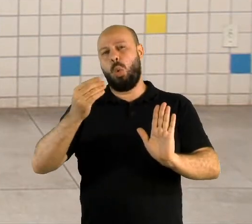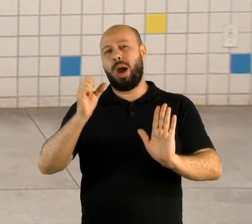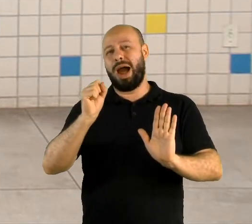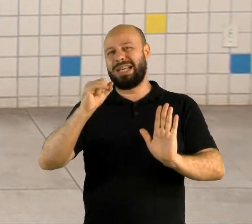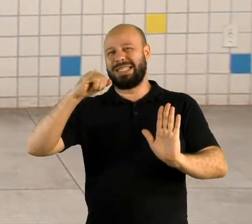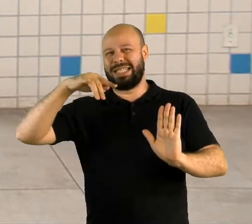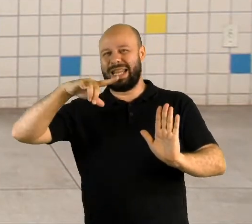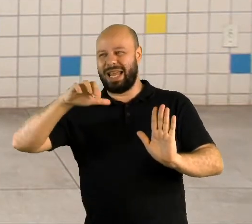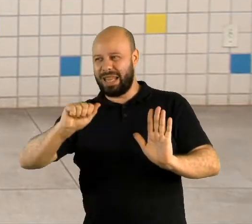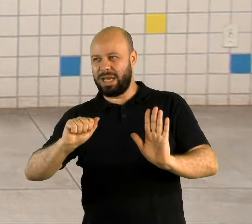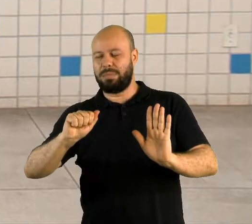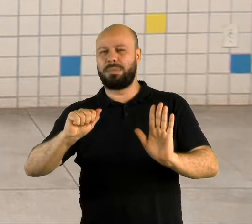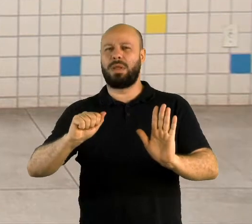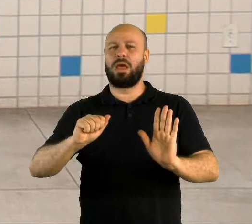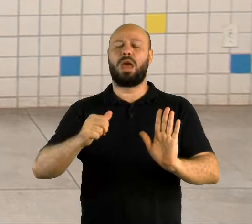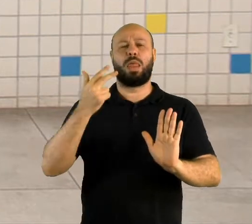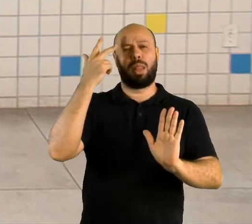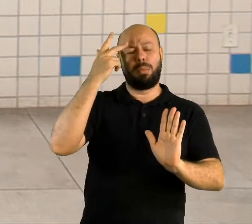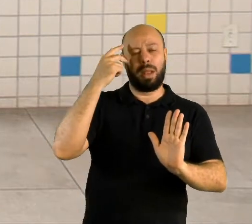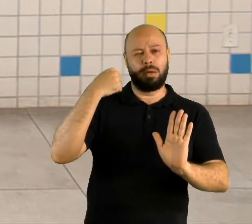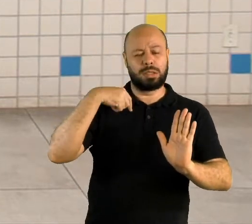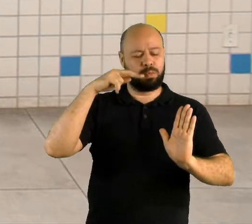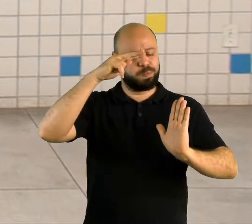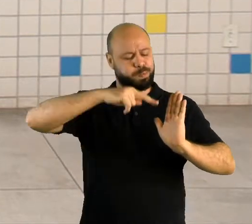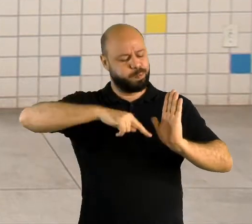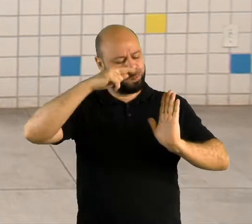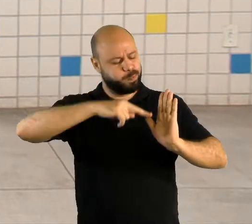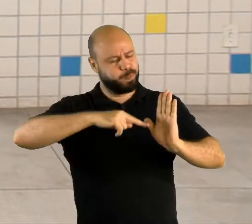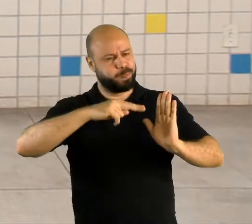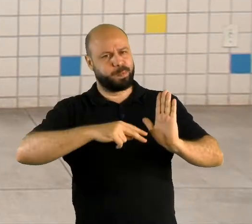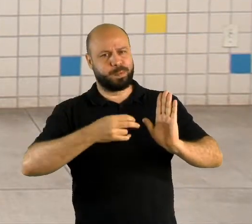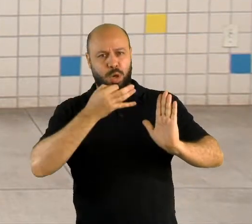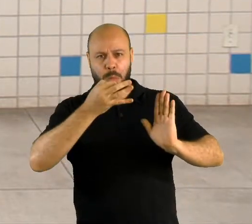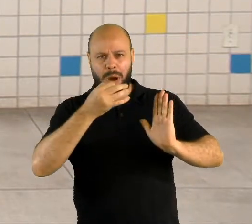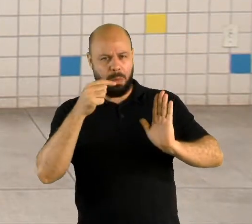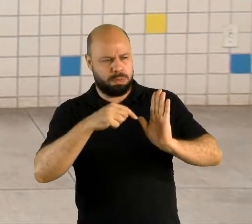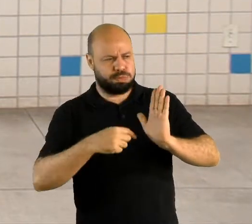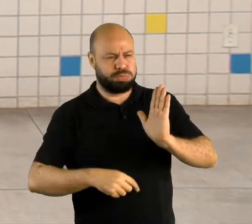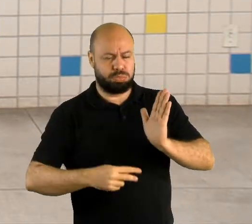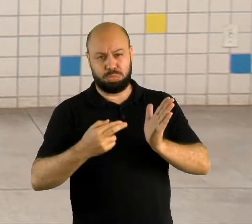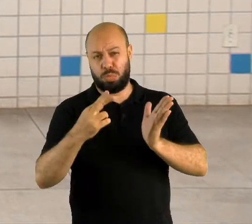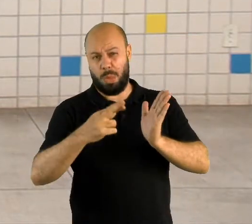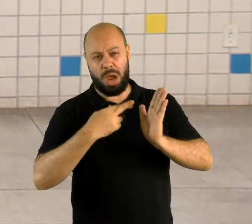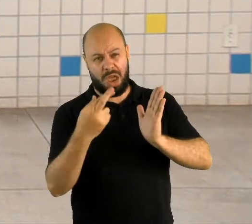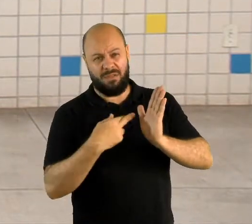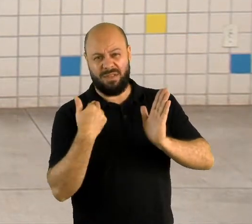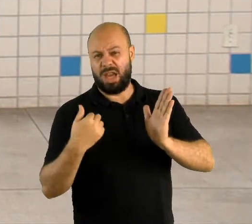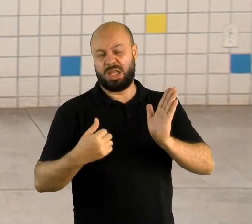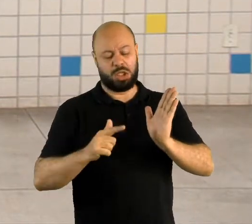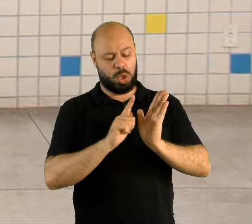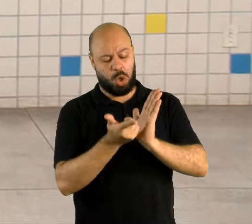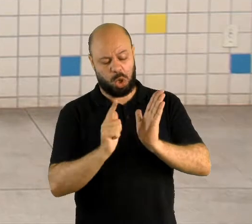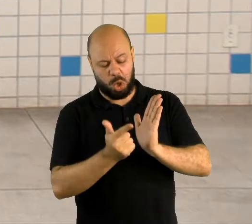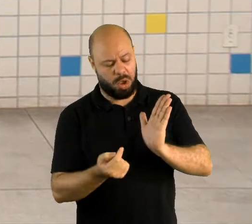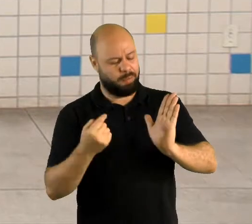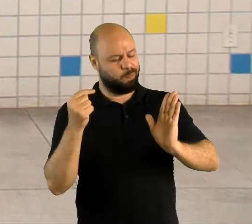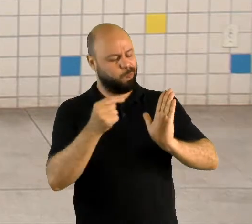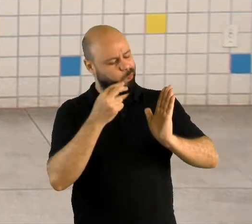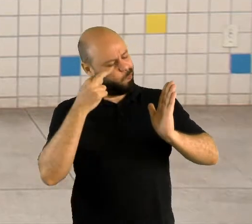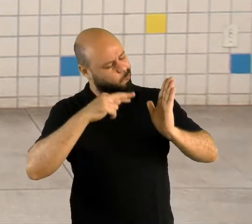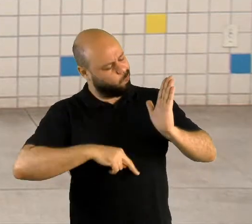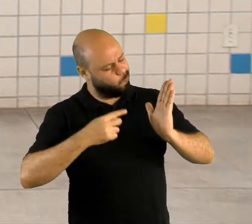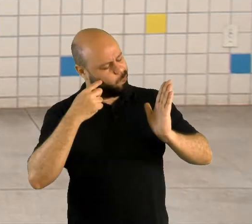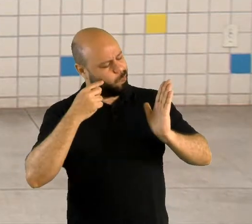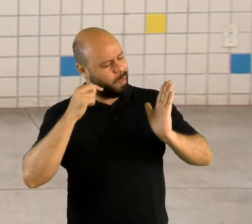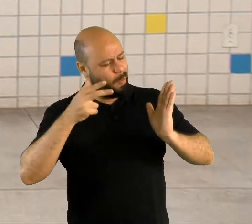quando vocês forem ler um artigo de opinião, seja numa revista ou no jornal impresso, vocês